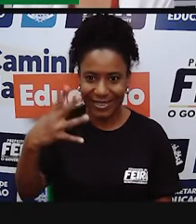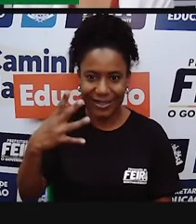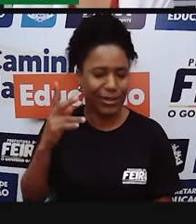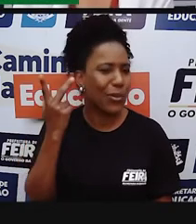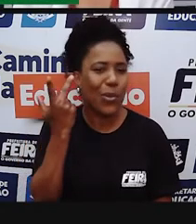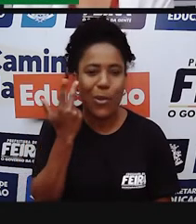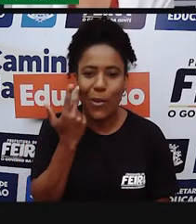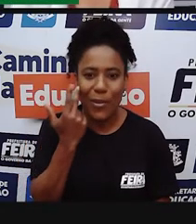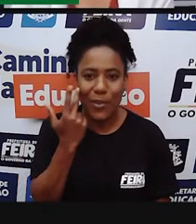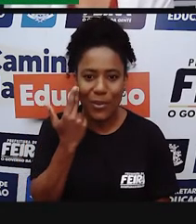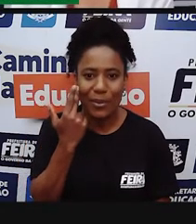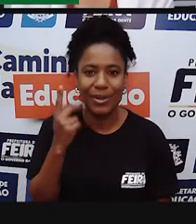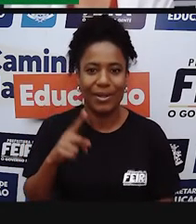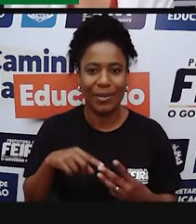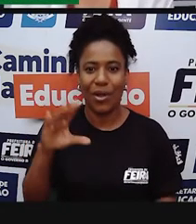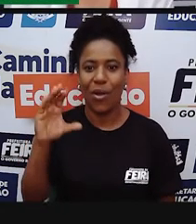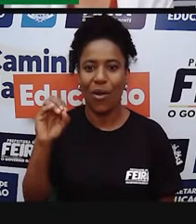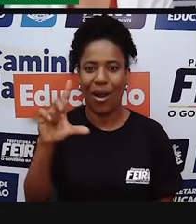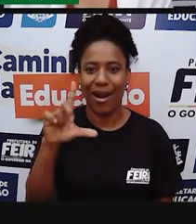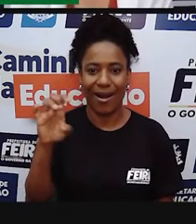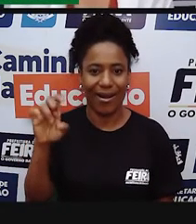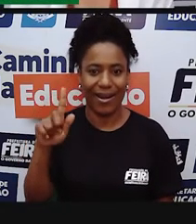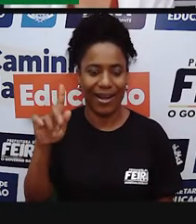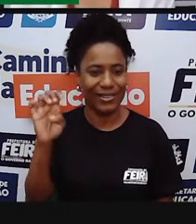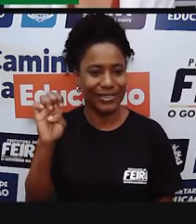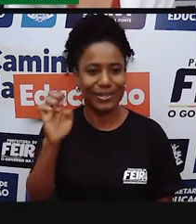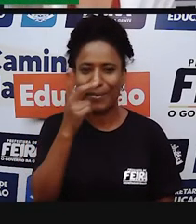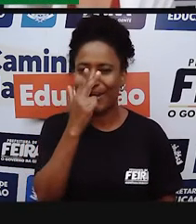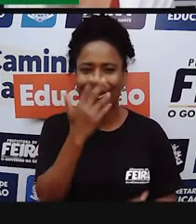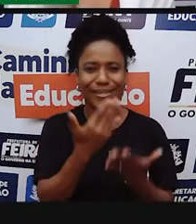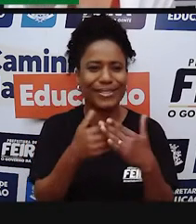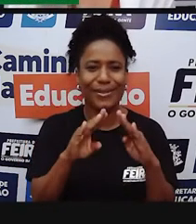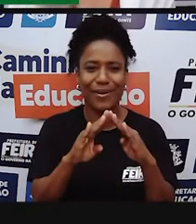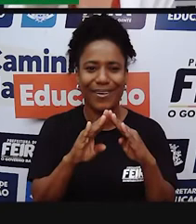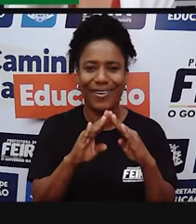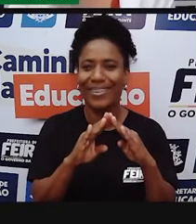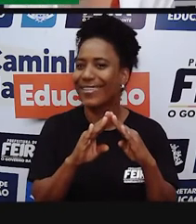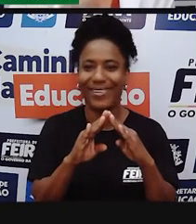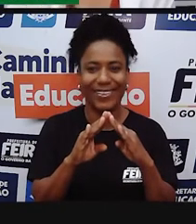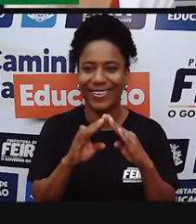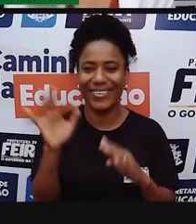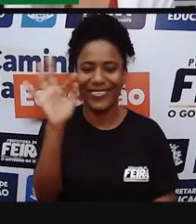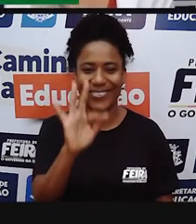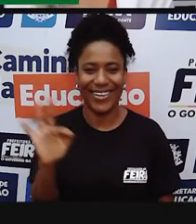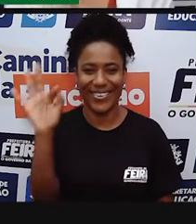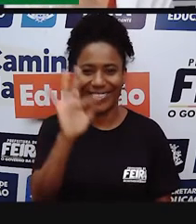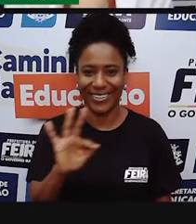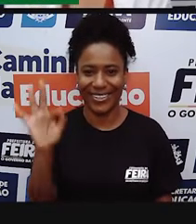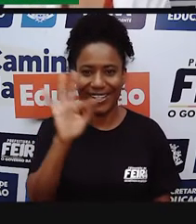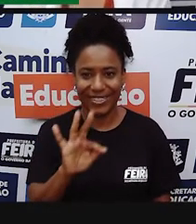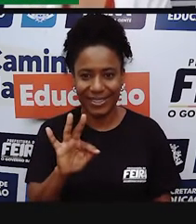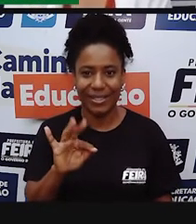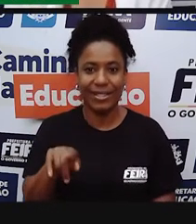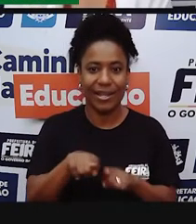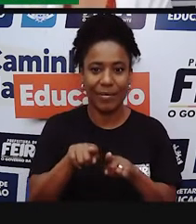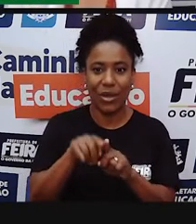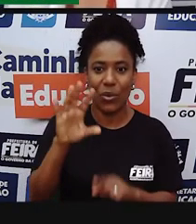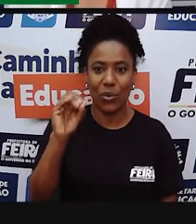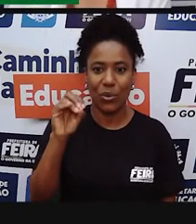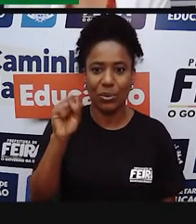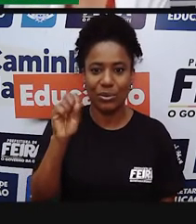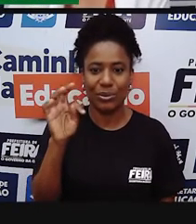é faculdade costume costume nana nina não é fantasia